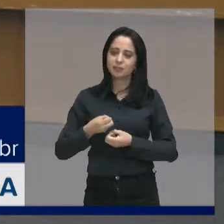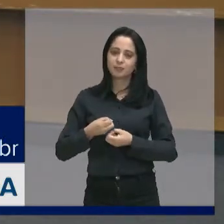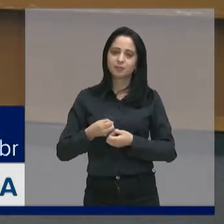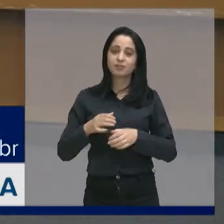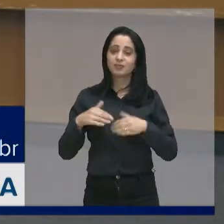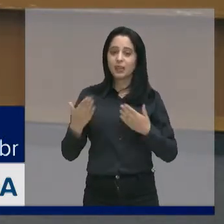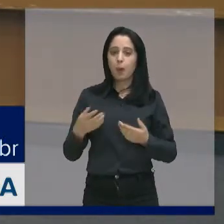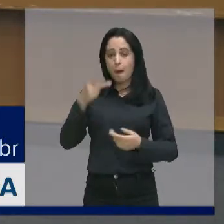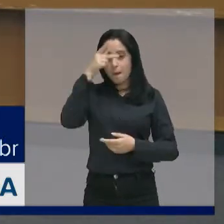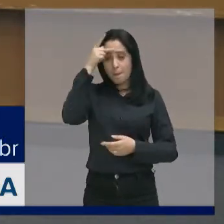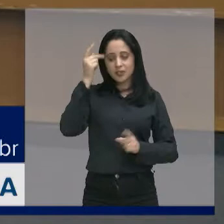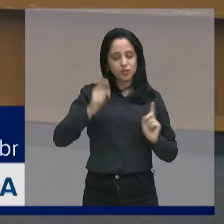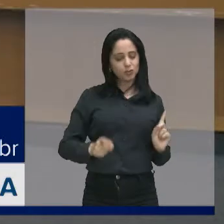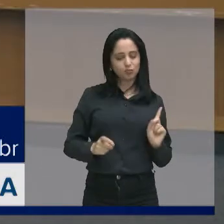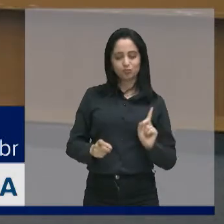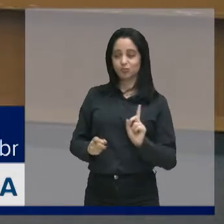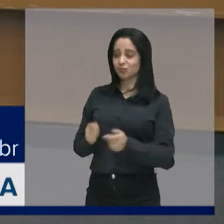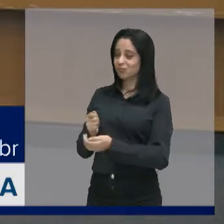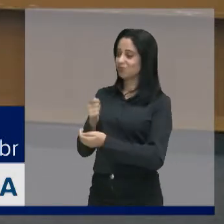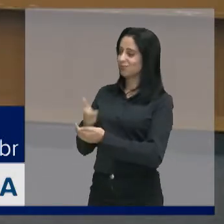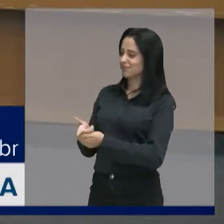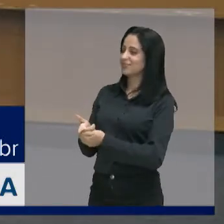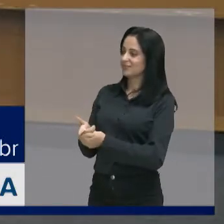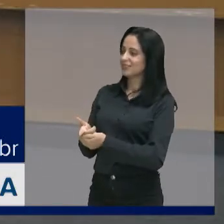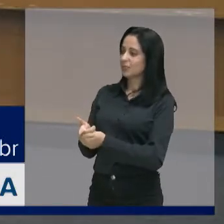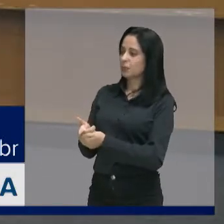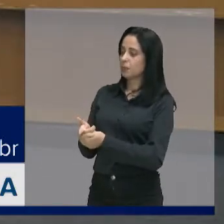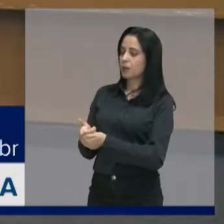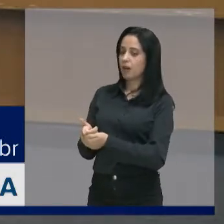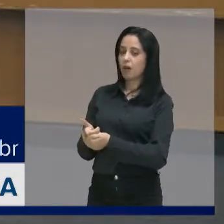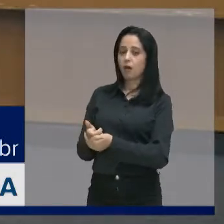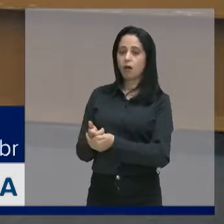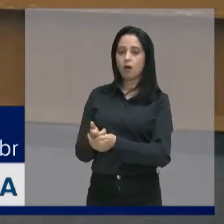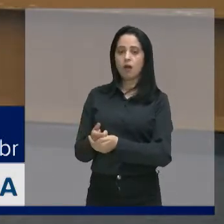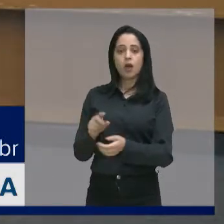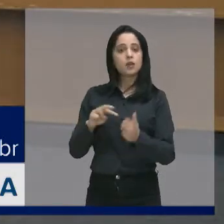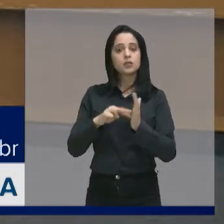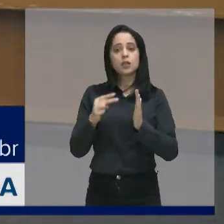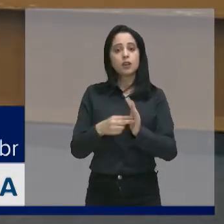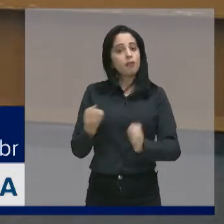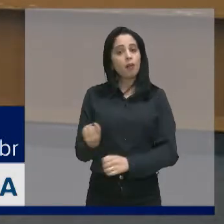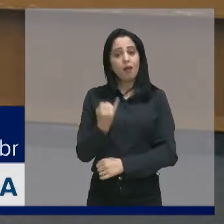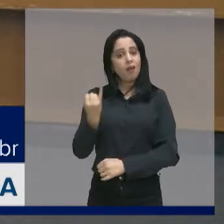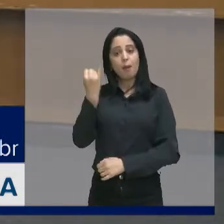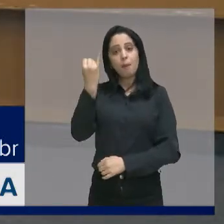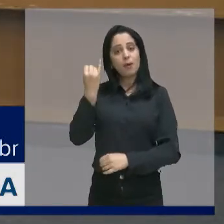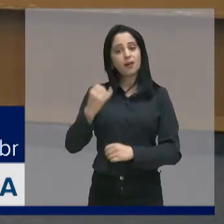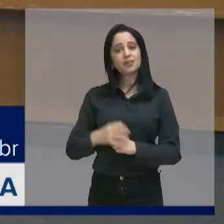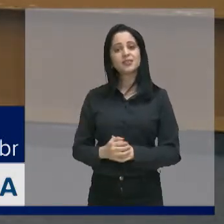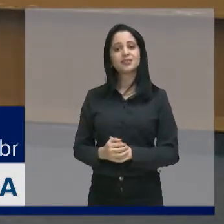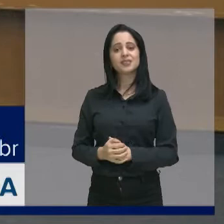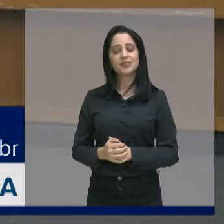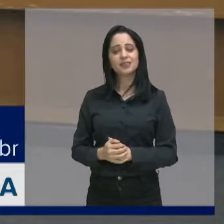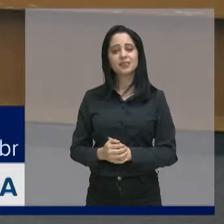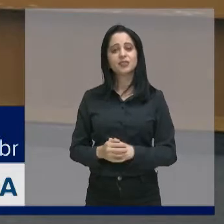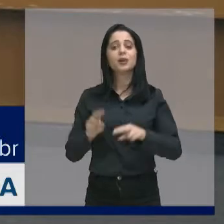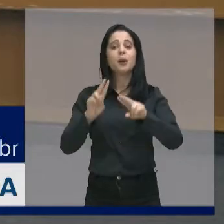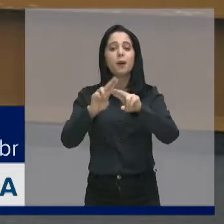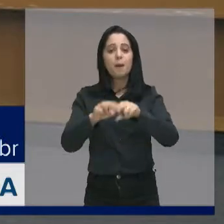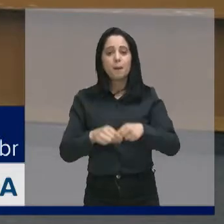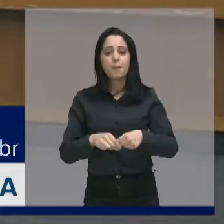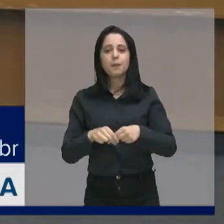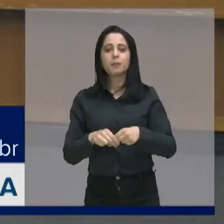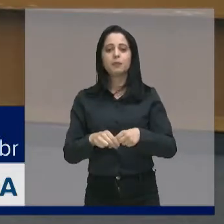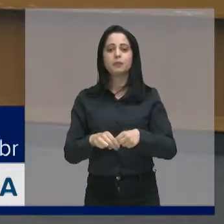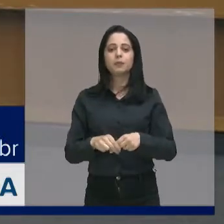freguês dele, né, era a pessoa mais importante e, por isso, ele se deu bem,